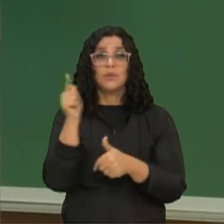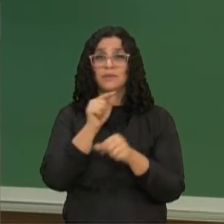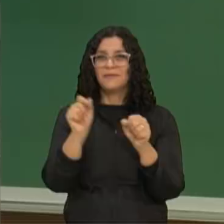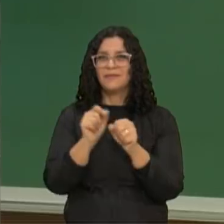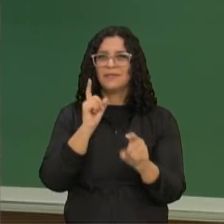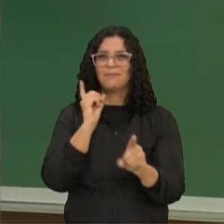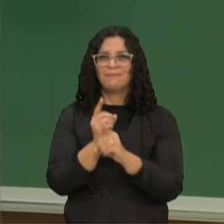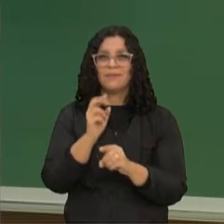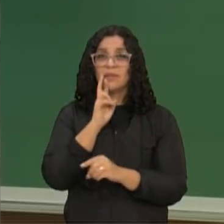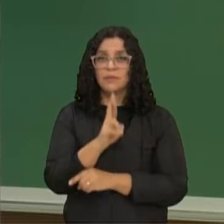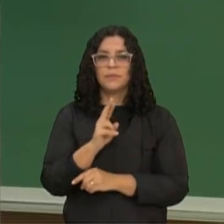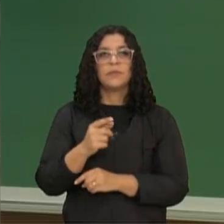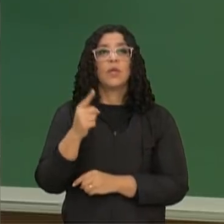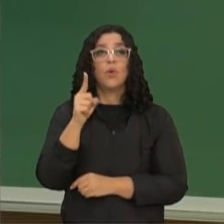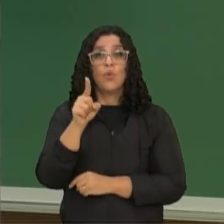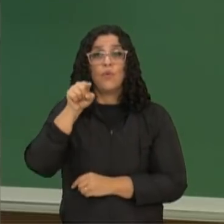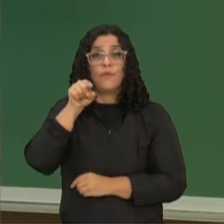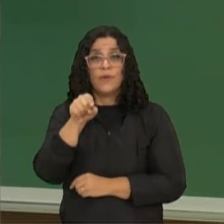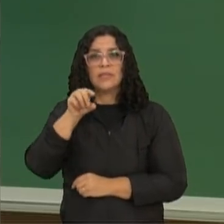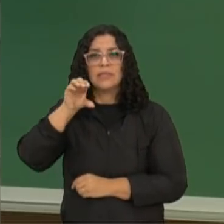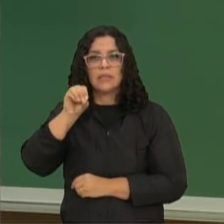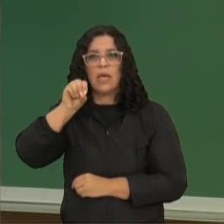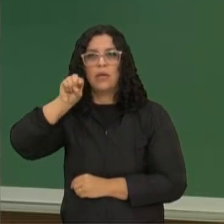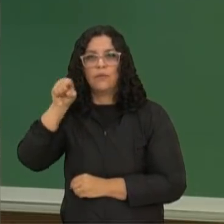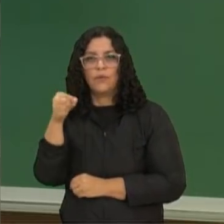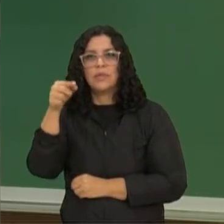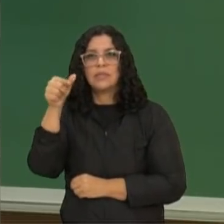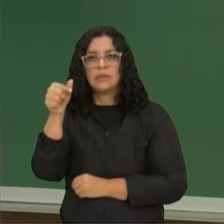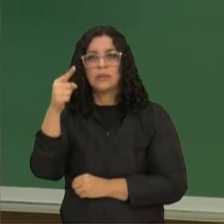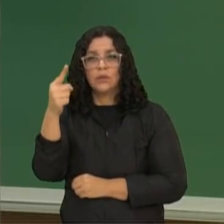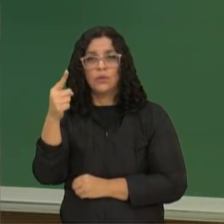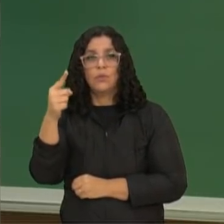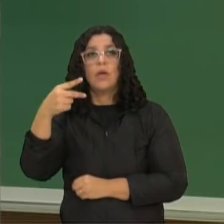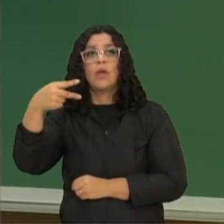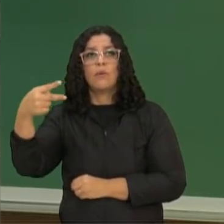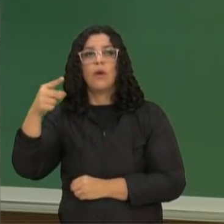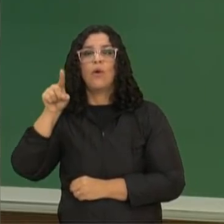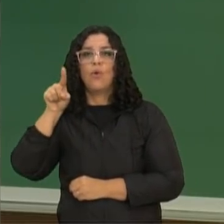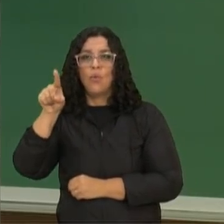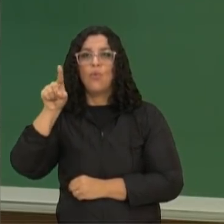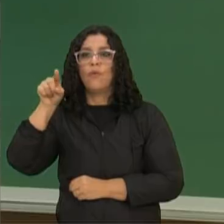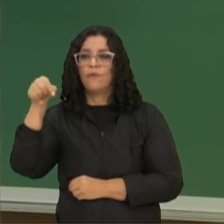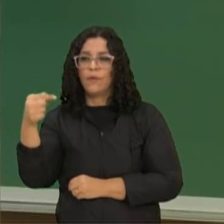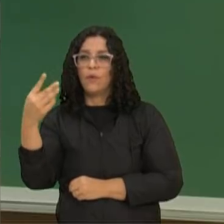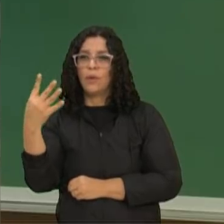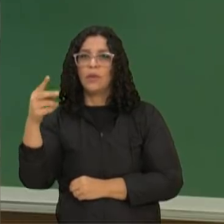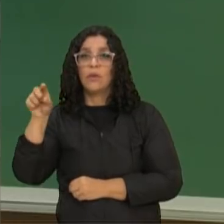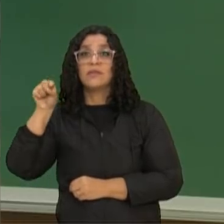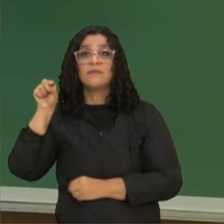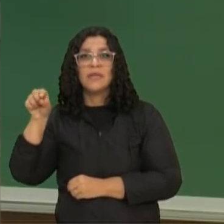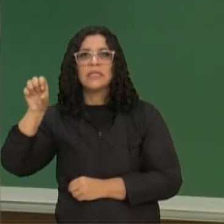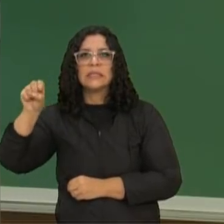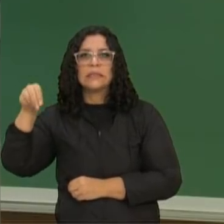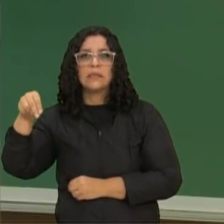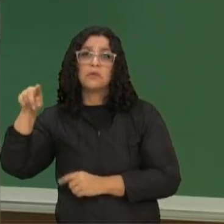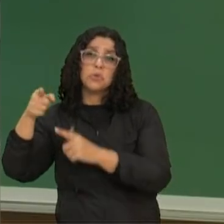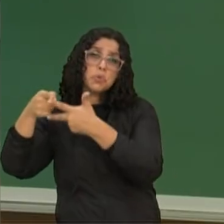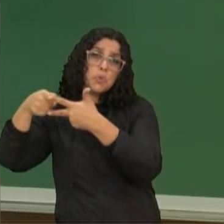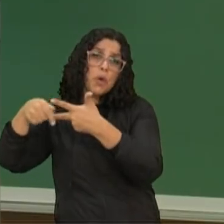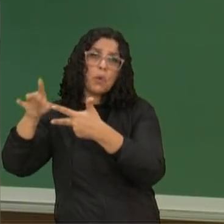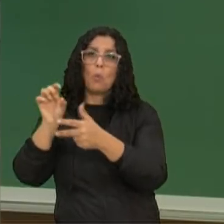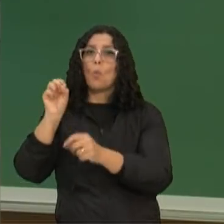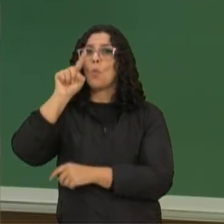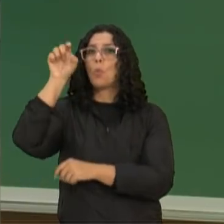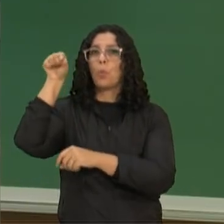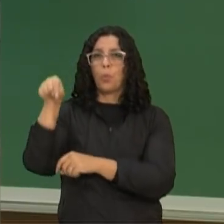temos aqui, ó. 1 vezes 0,71, isso é igual a 1,42 vezes seno desse ângulo que a gente não sabe